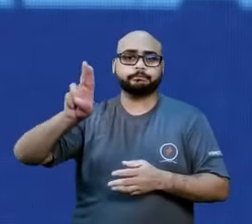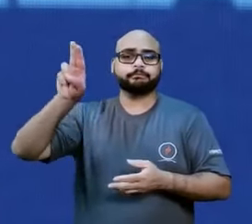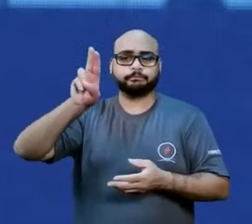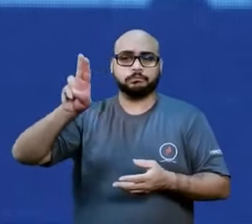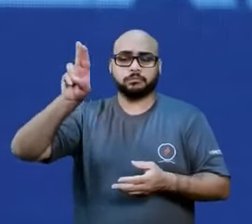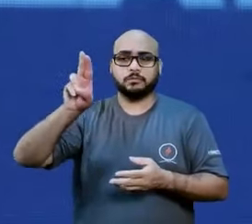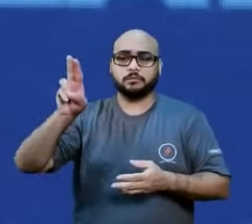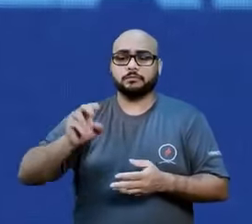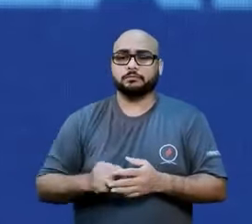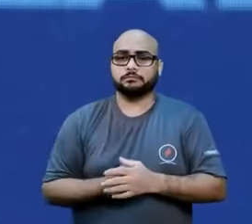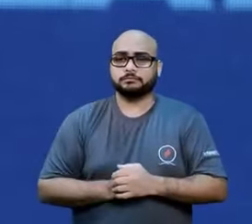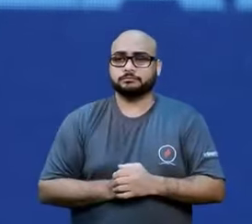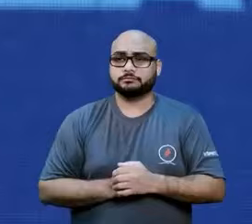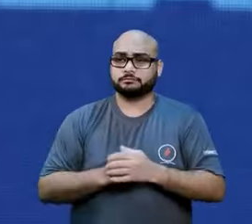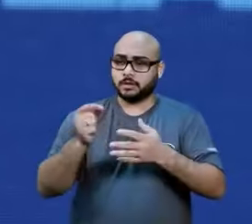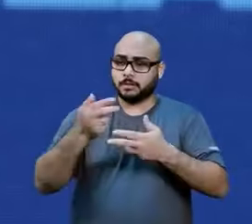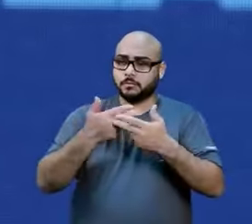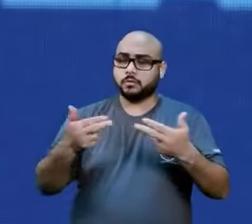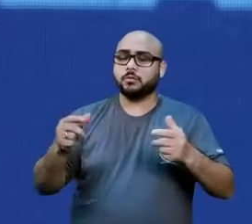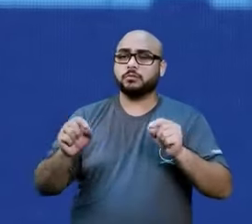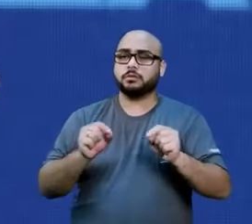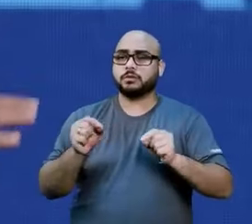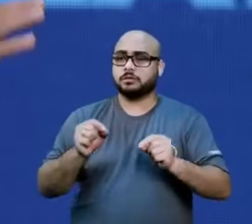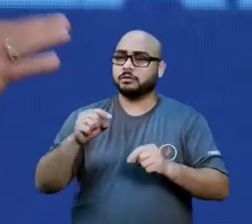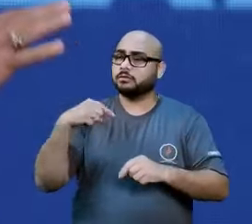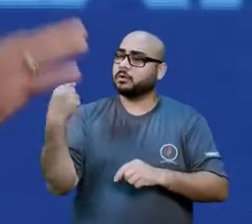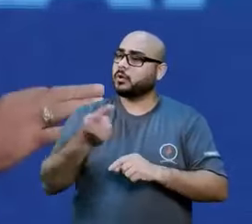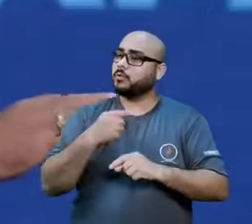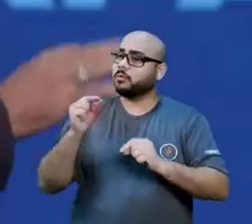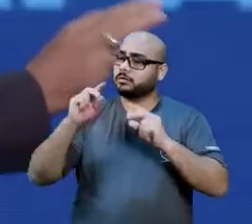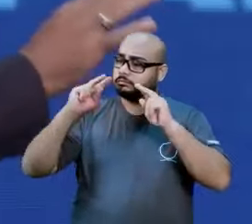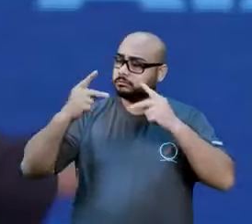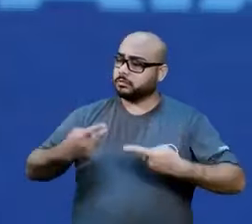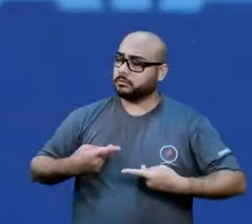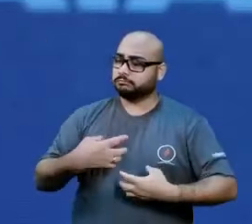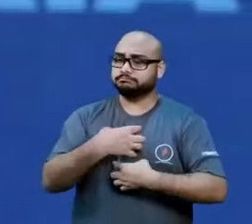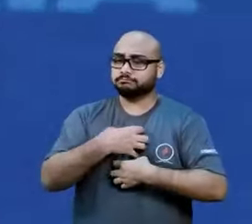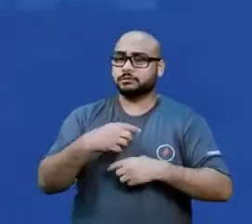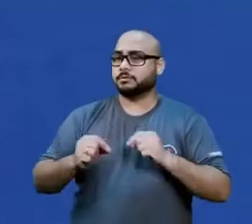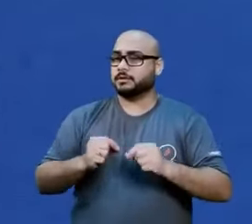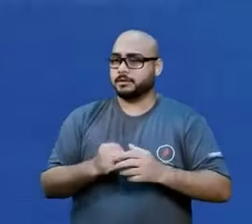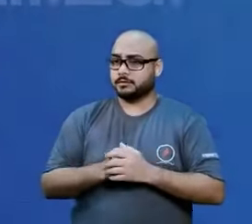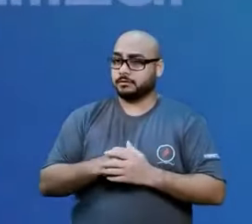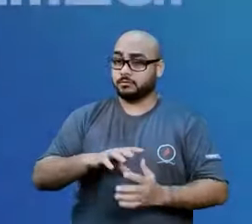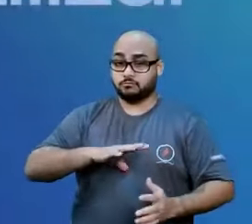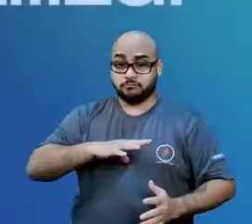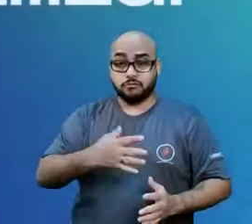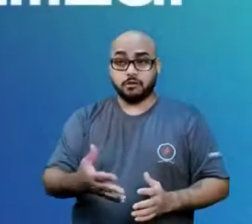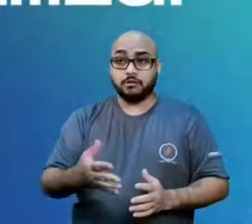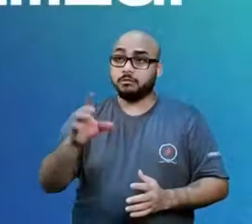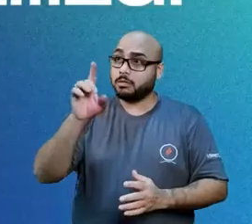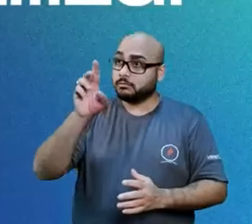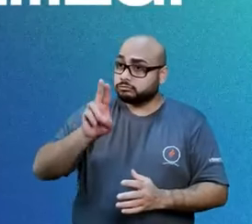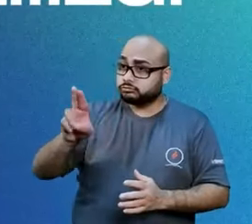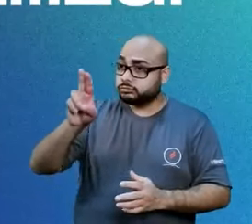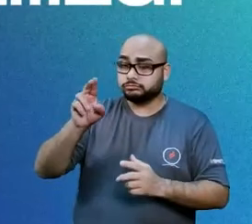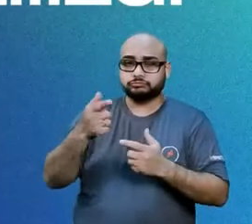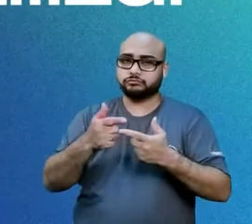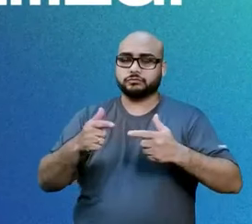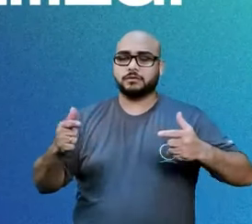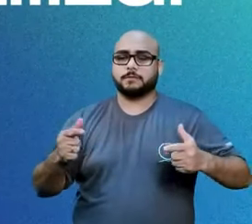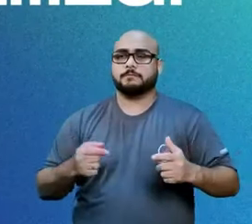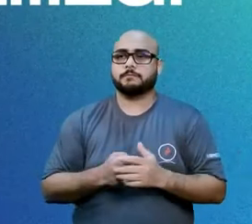que jamais nós teríamos a coragem de utilizar Deus